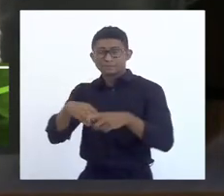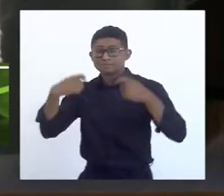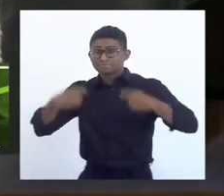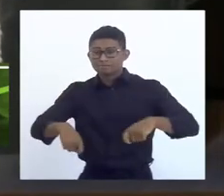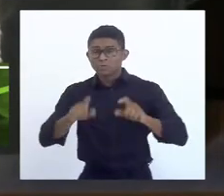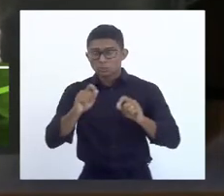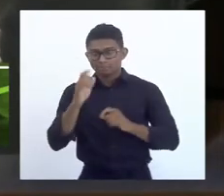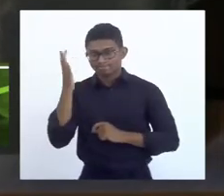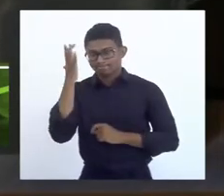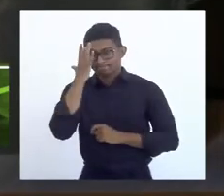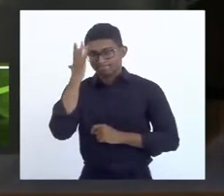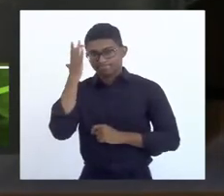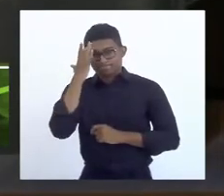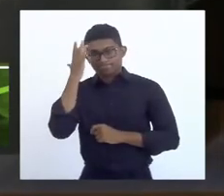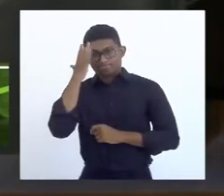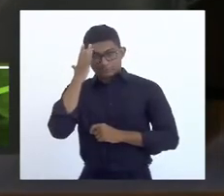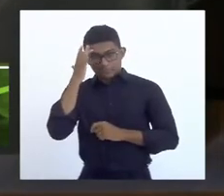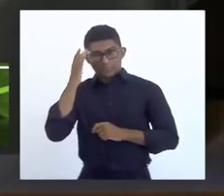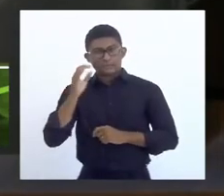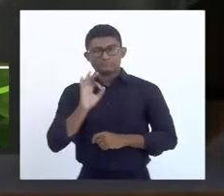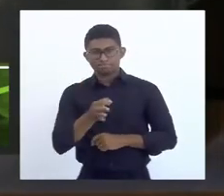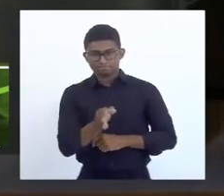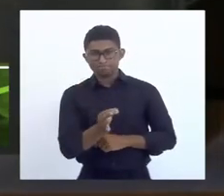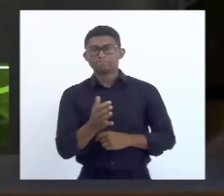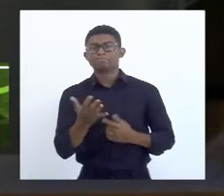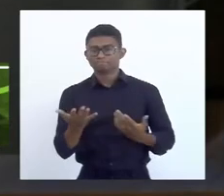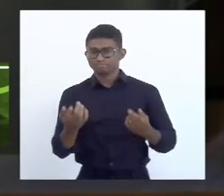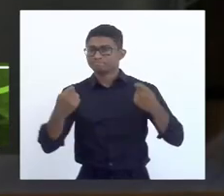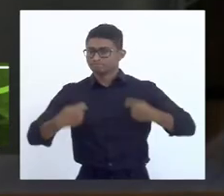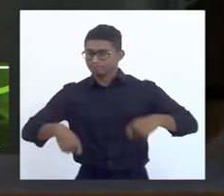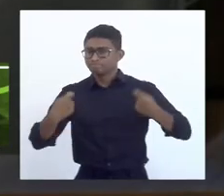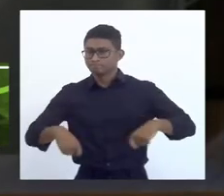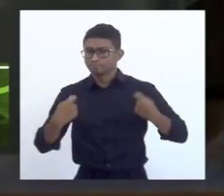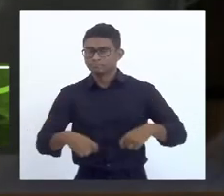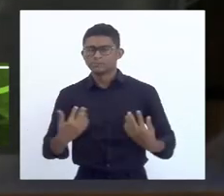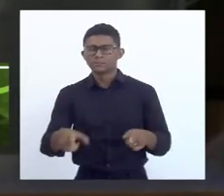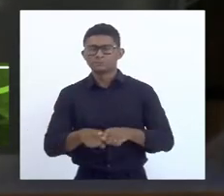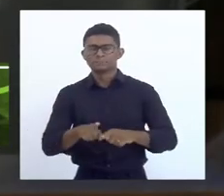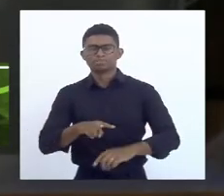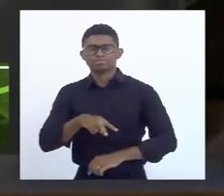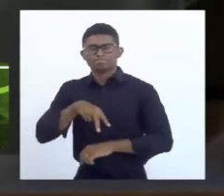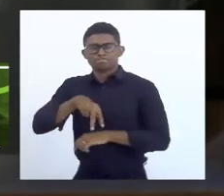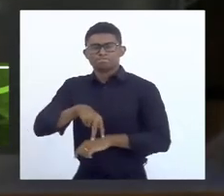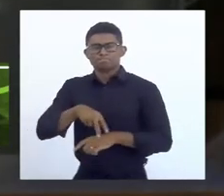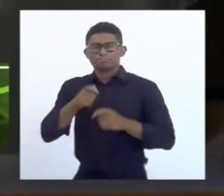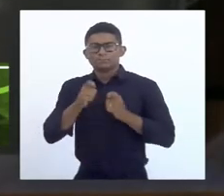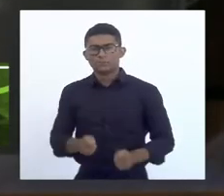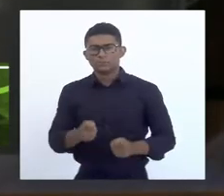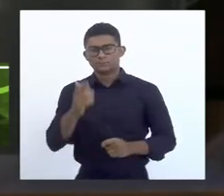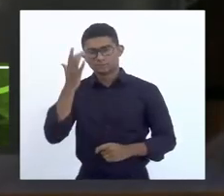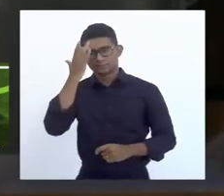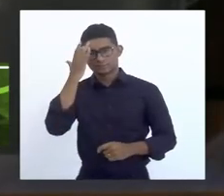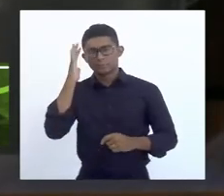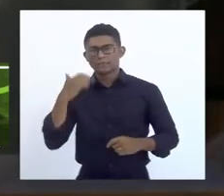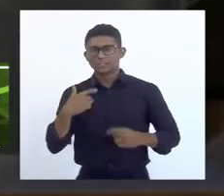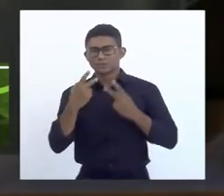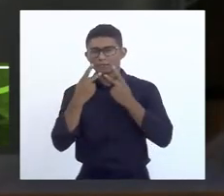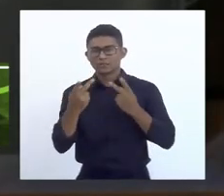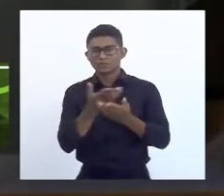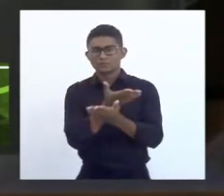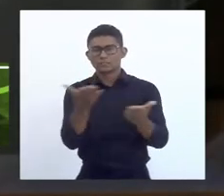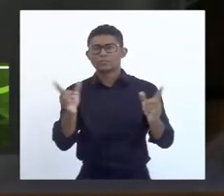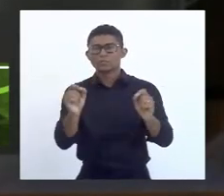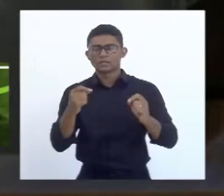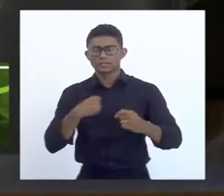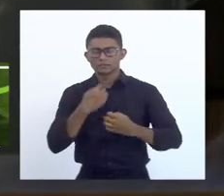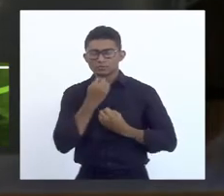ter lucidez, precisa ter compostura e precisa ter postura. Mas eu vou dizer uma coisa para vocês, um